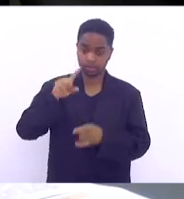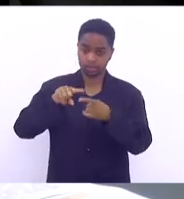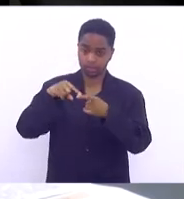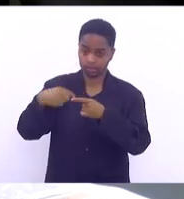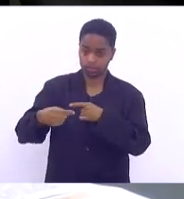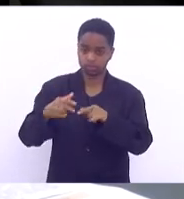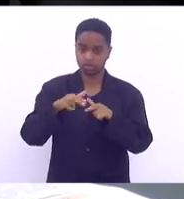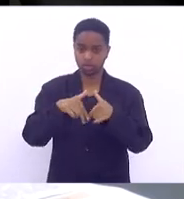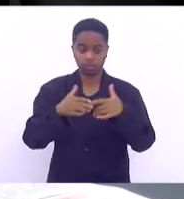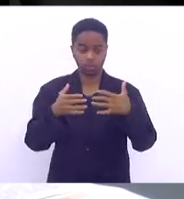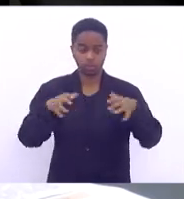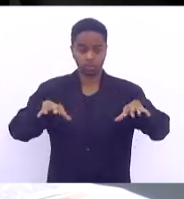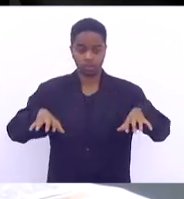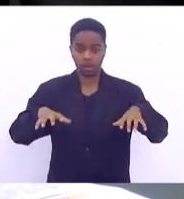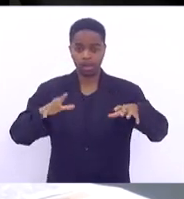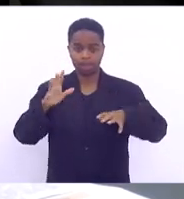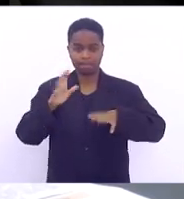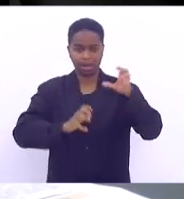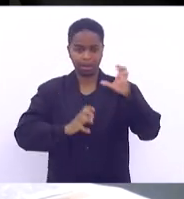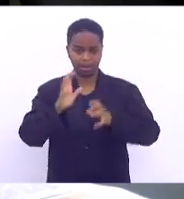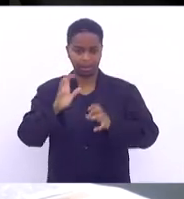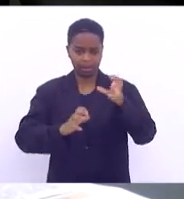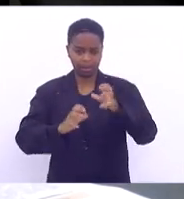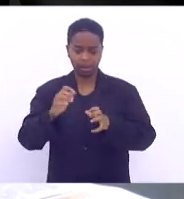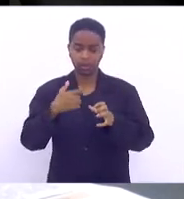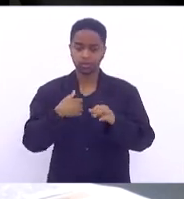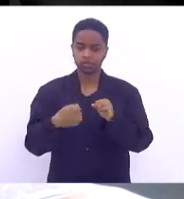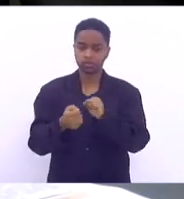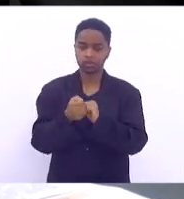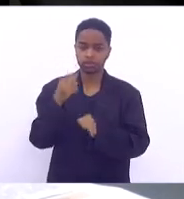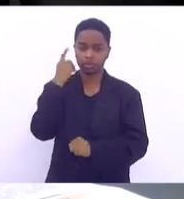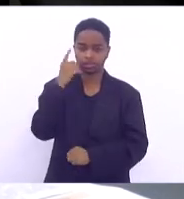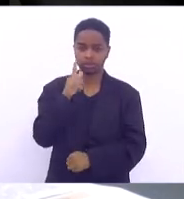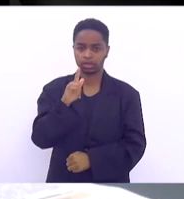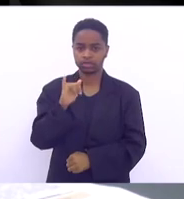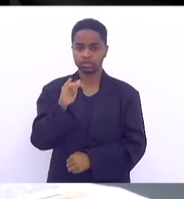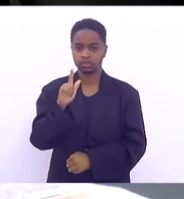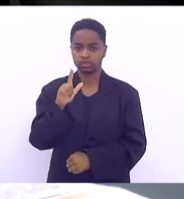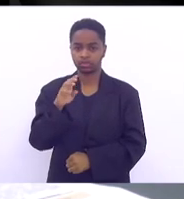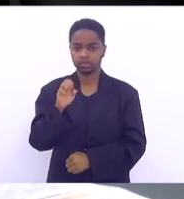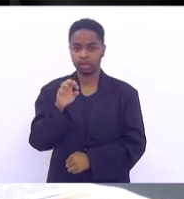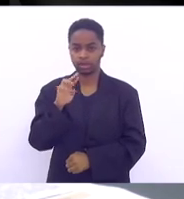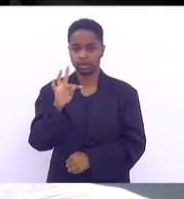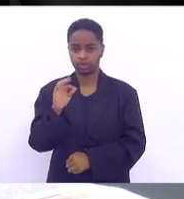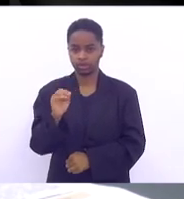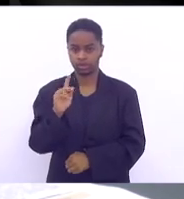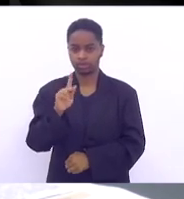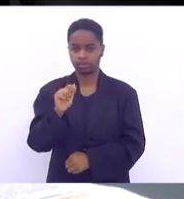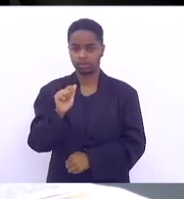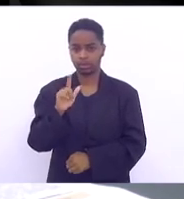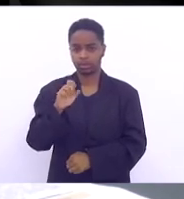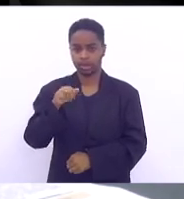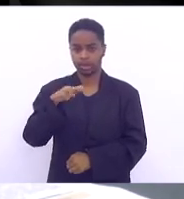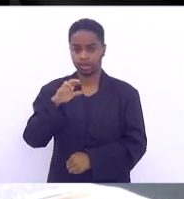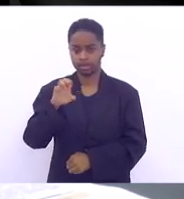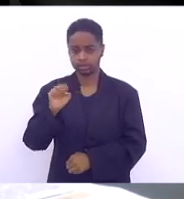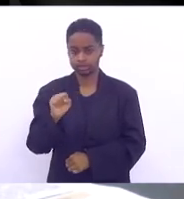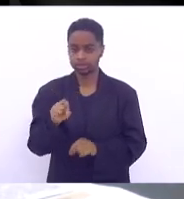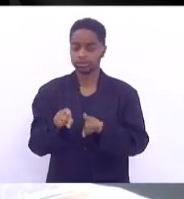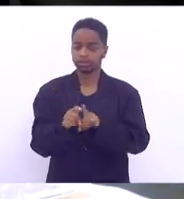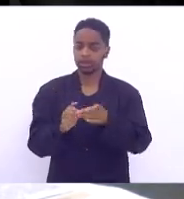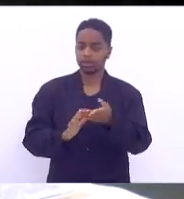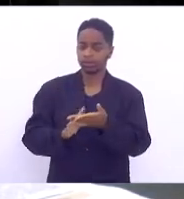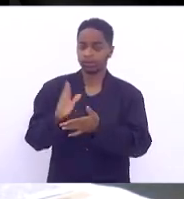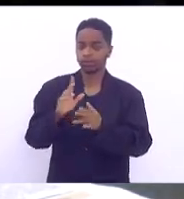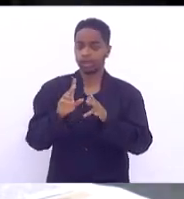entre torcidas, eu e o deputado Gilberto Palmares aprovamos uma lei sobre esse tema.